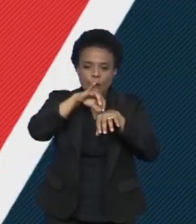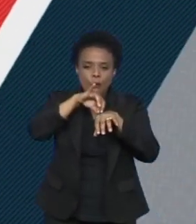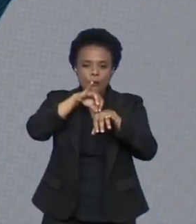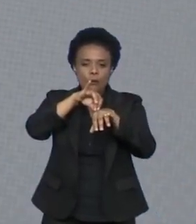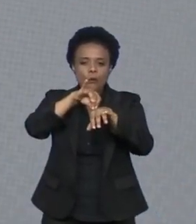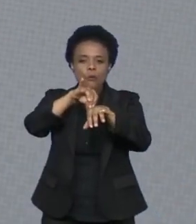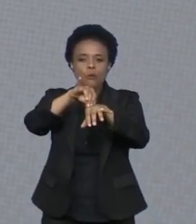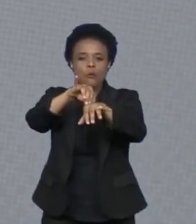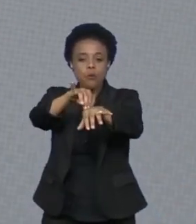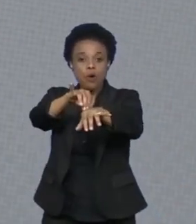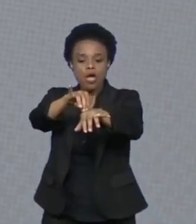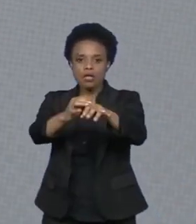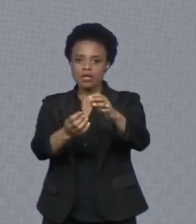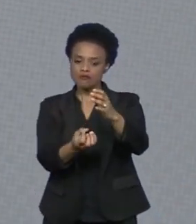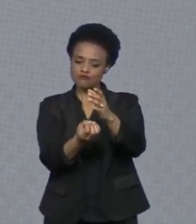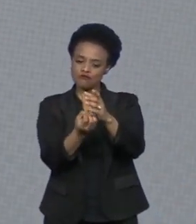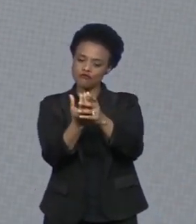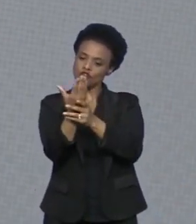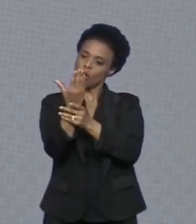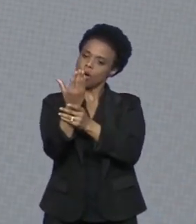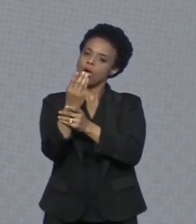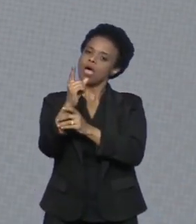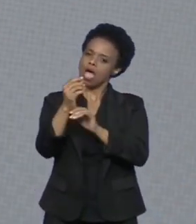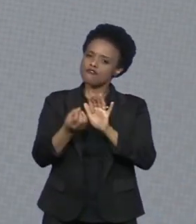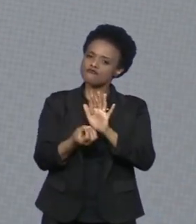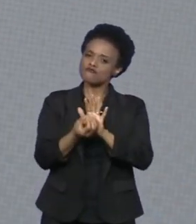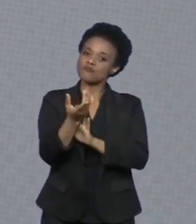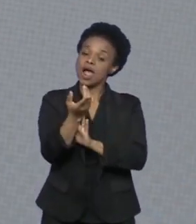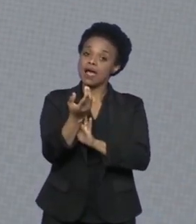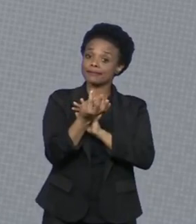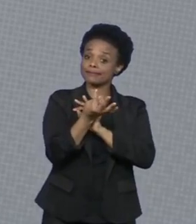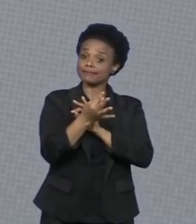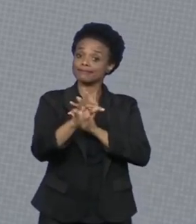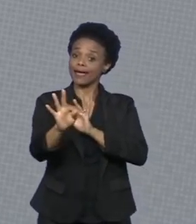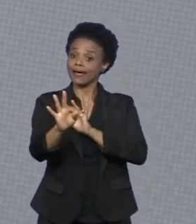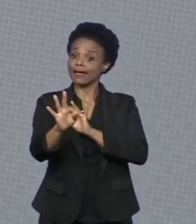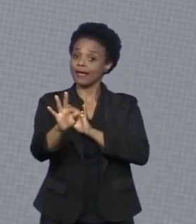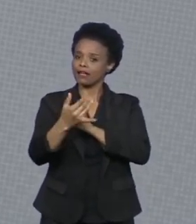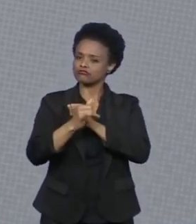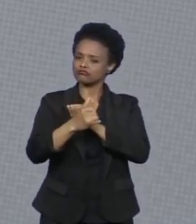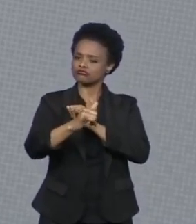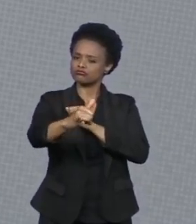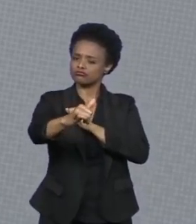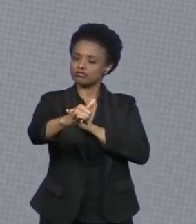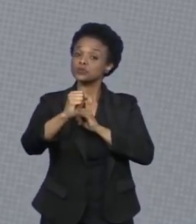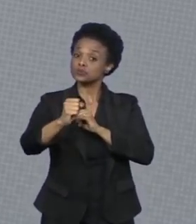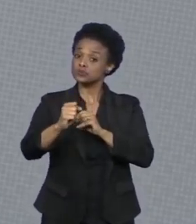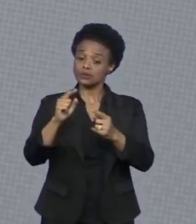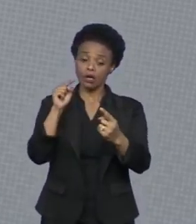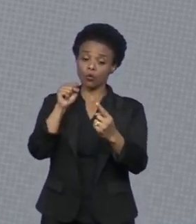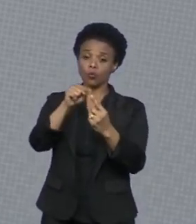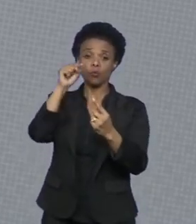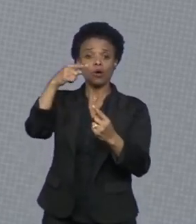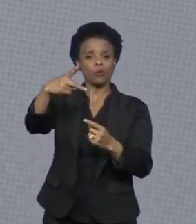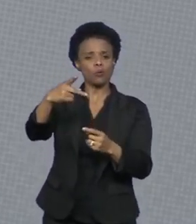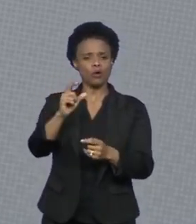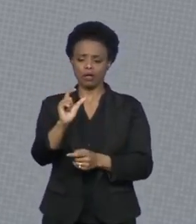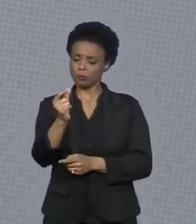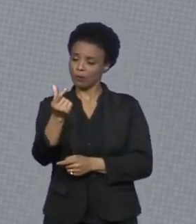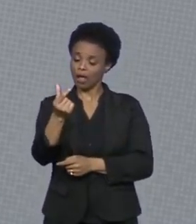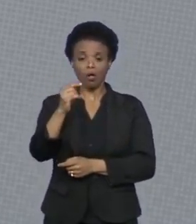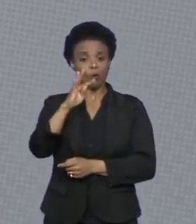A fonte é um sistema capaz de fornecer tensão ao circuito. Ela pode ser a tomada da sua casa, uma pilha ou uma